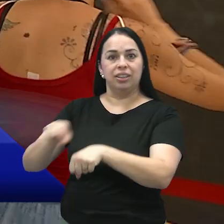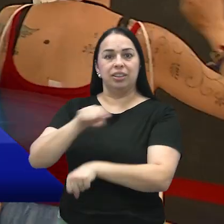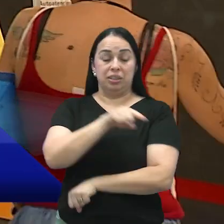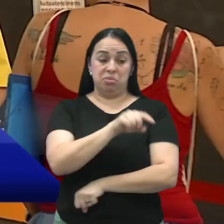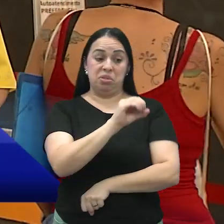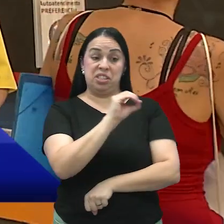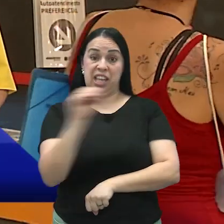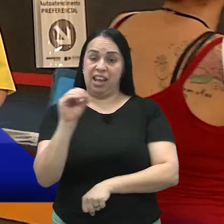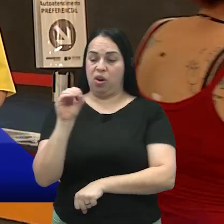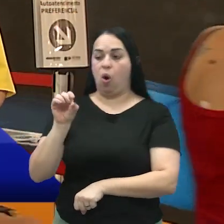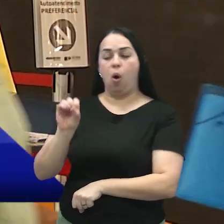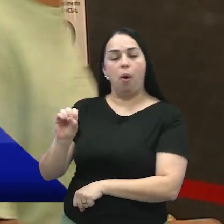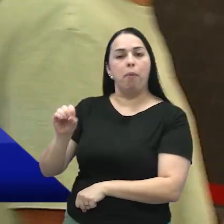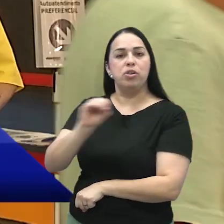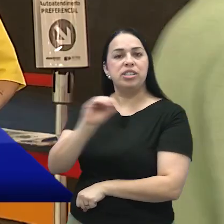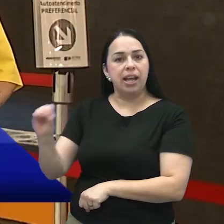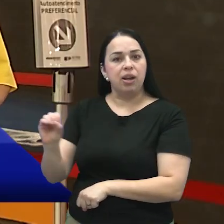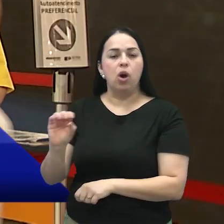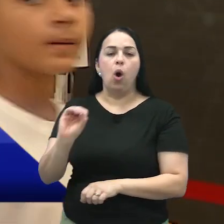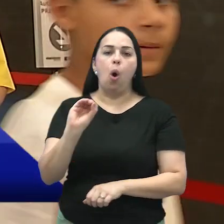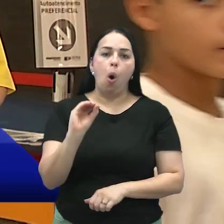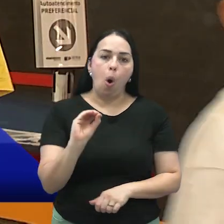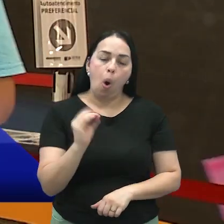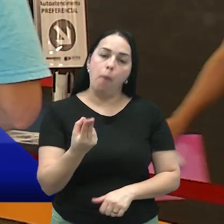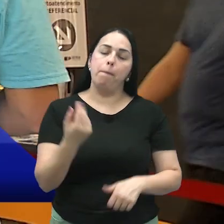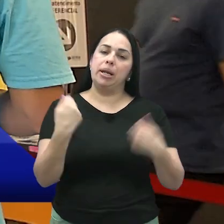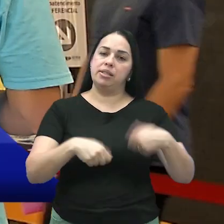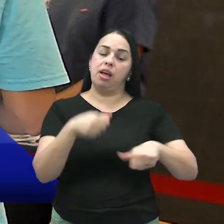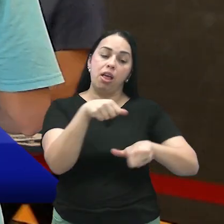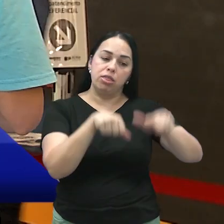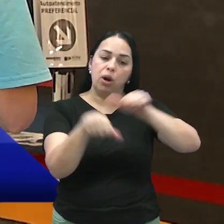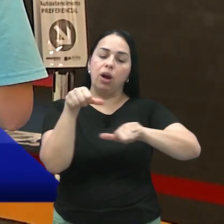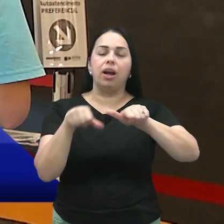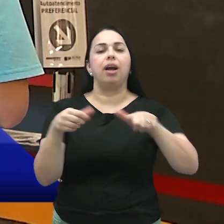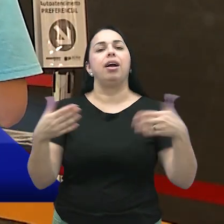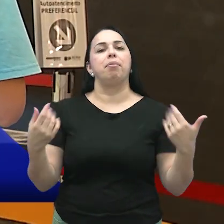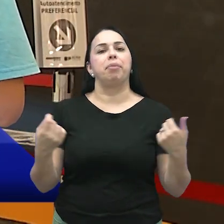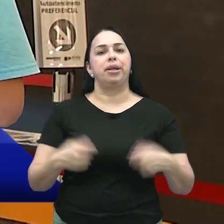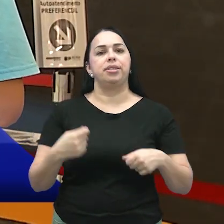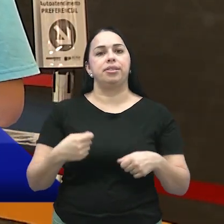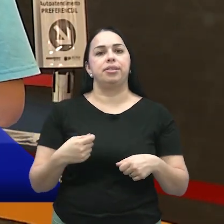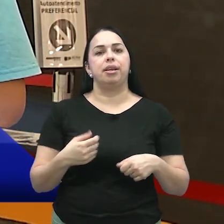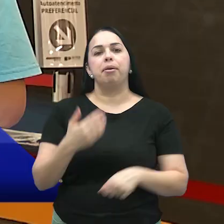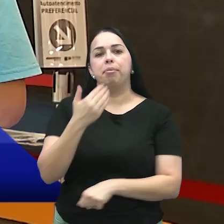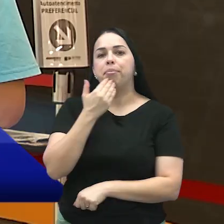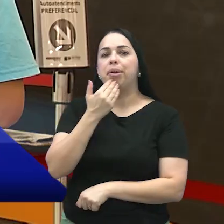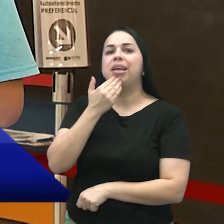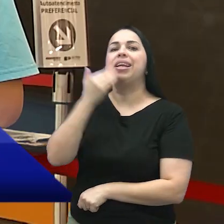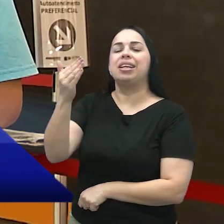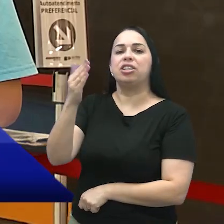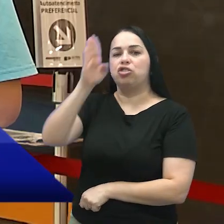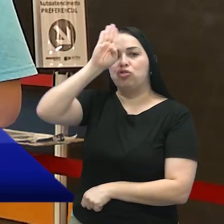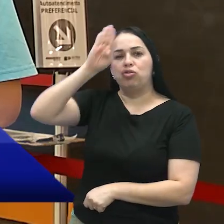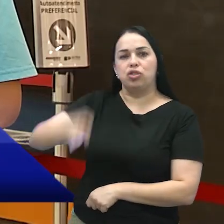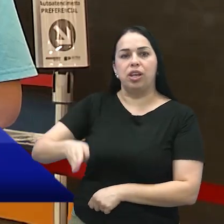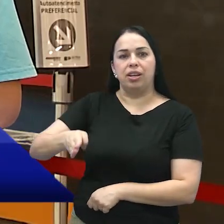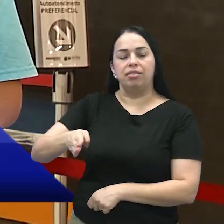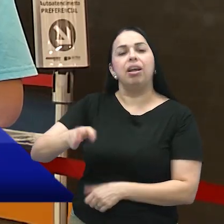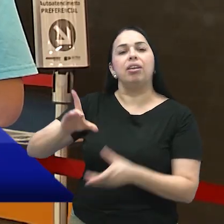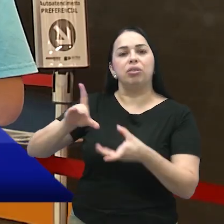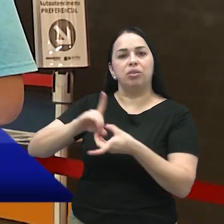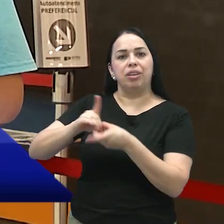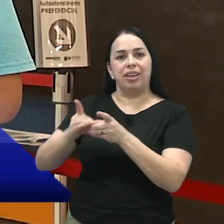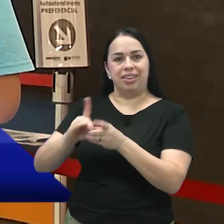veículos que precisam alterar a placa, passará a ser solicitado diretamente ao